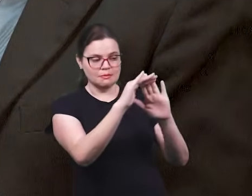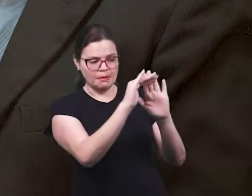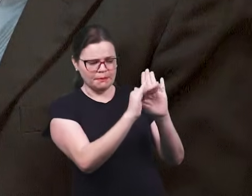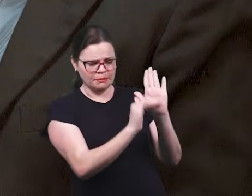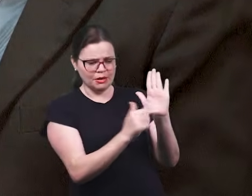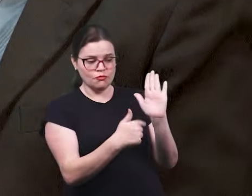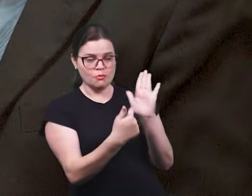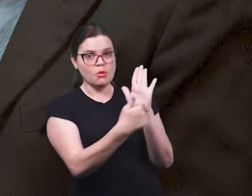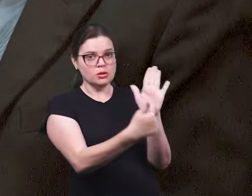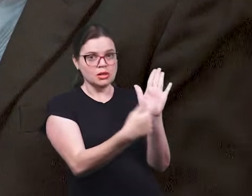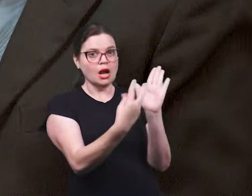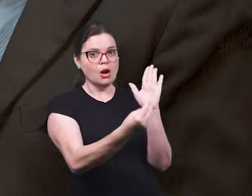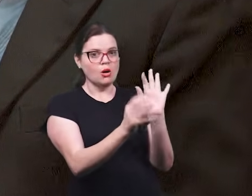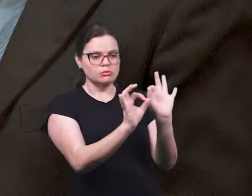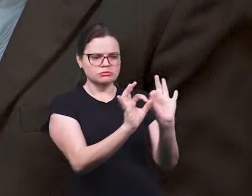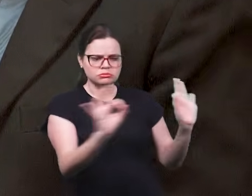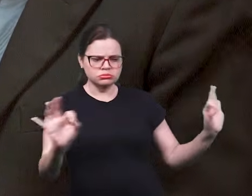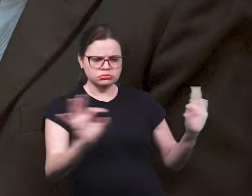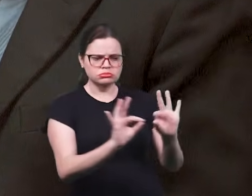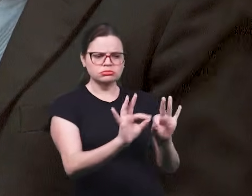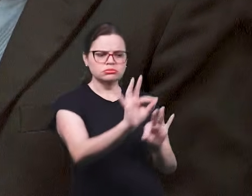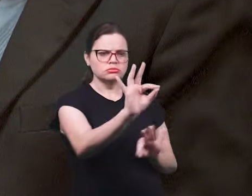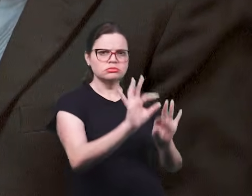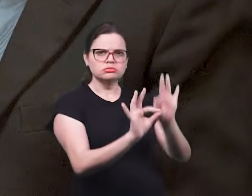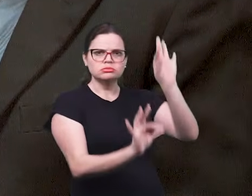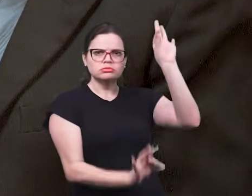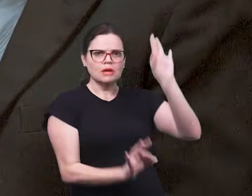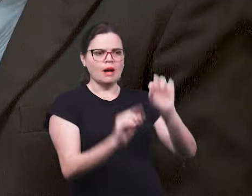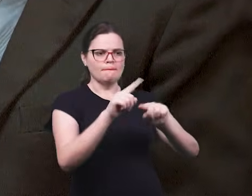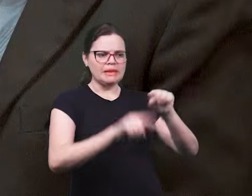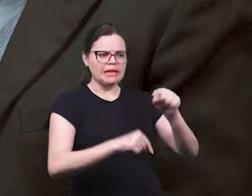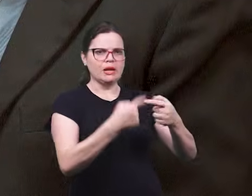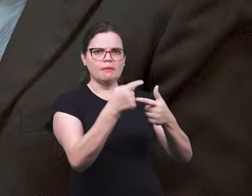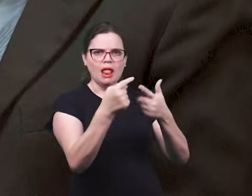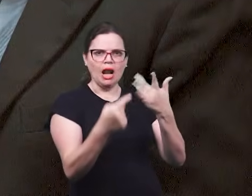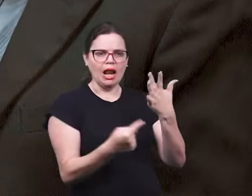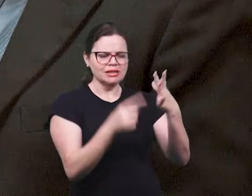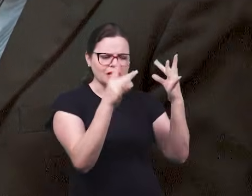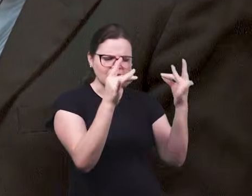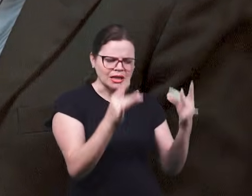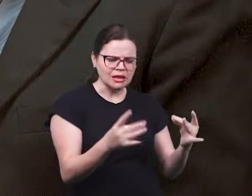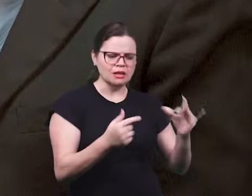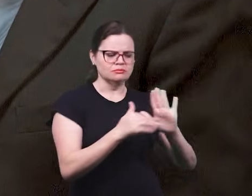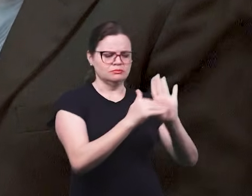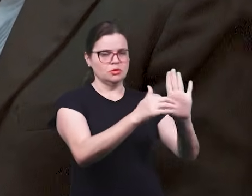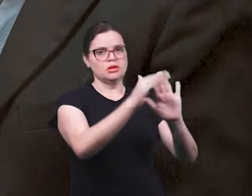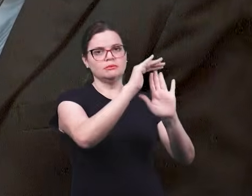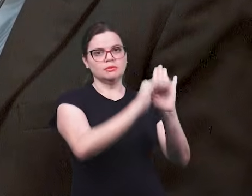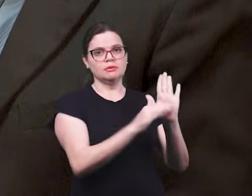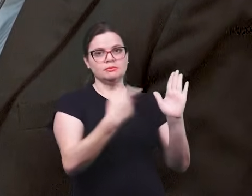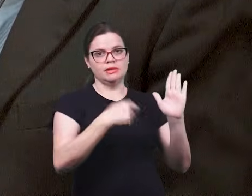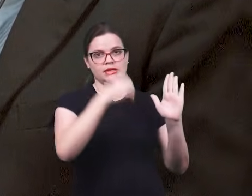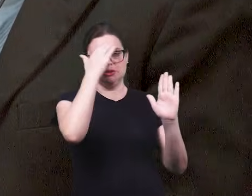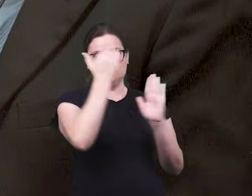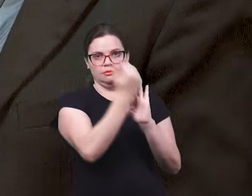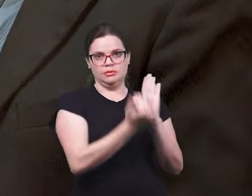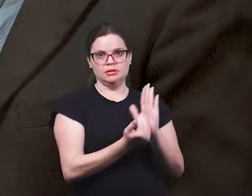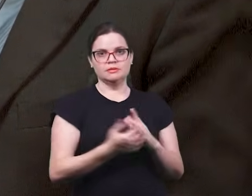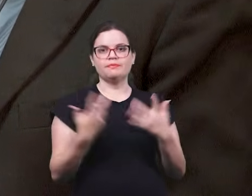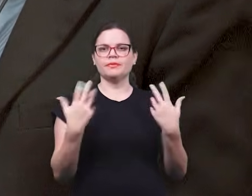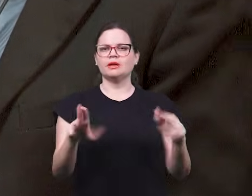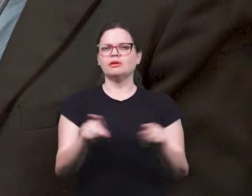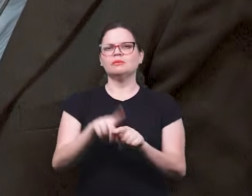determinei. E a salvação do homem é isso. O homem, às vezes, porque a salvação, e você vê isso no tabernáculo, a salvação